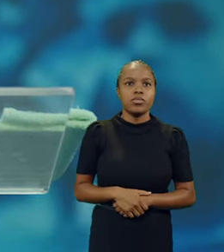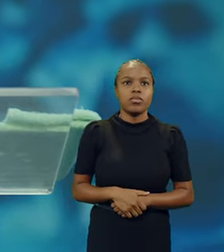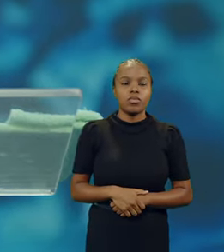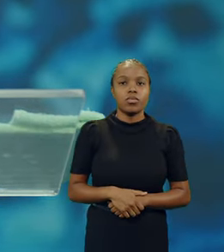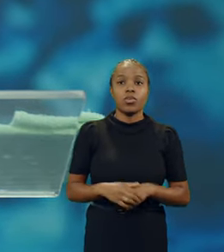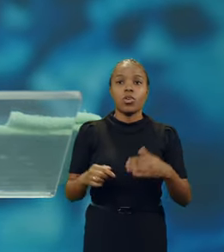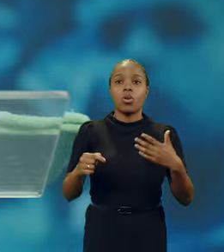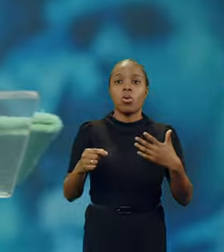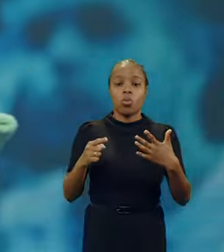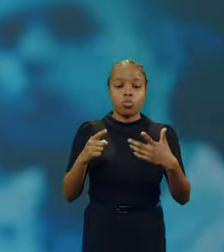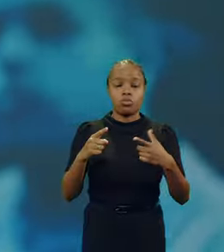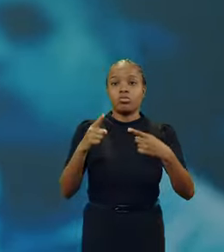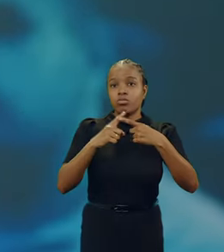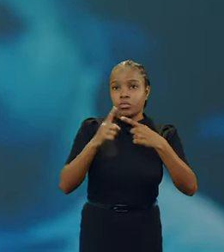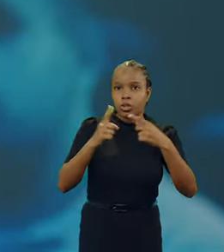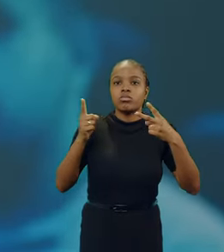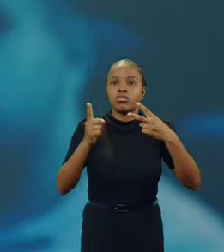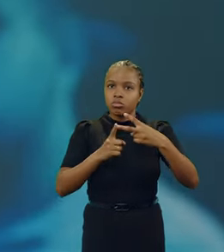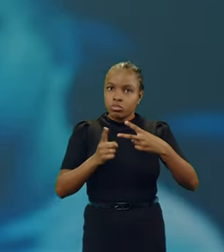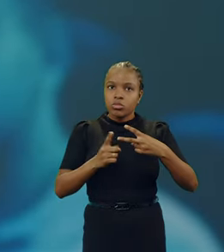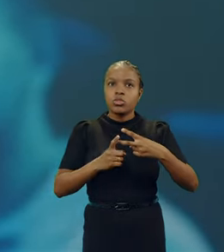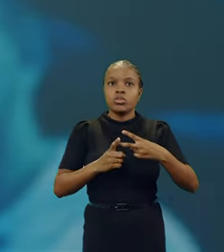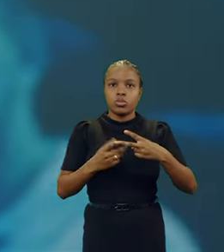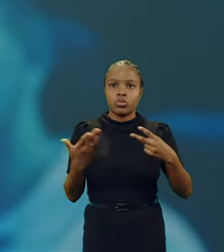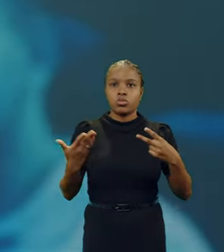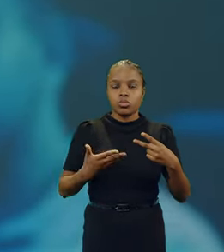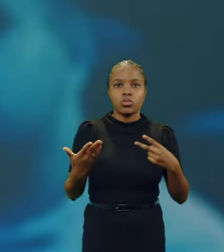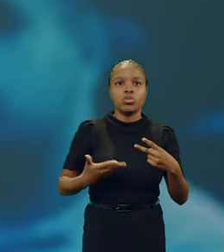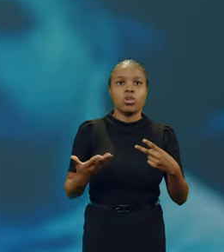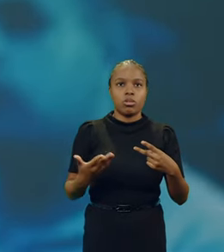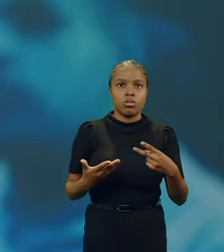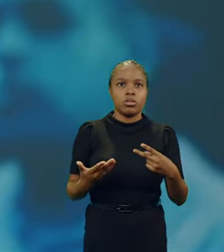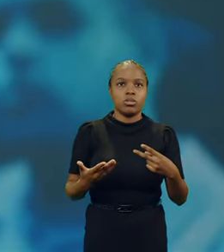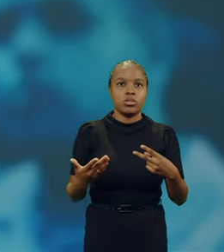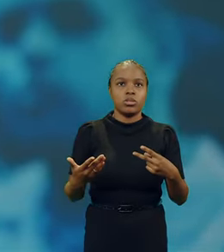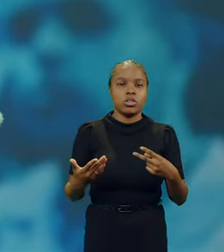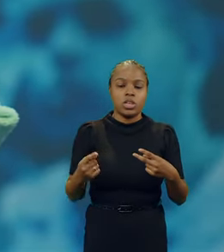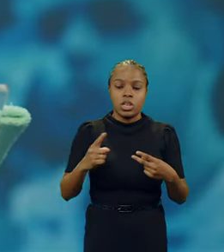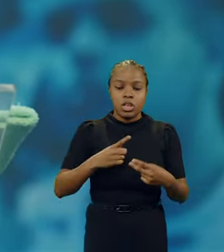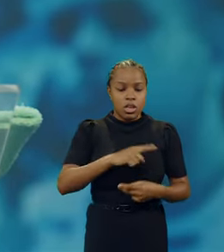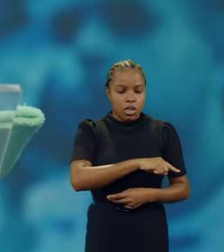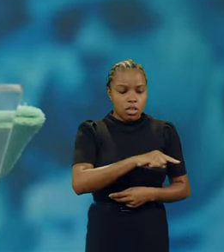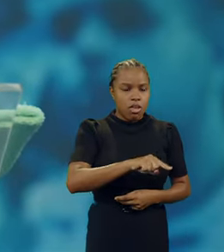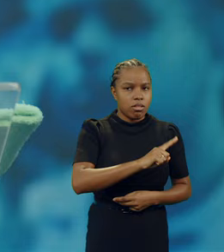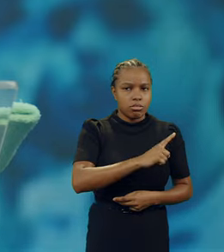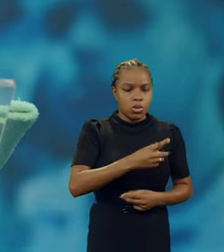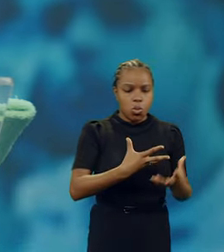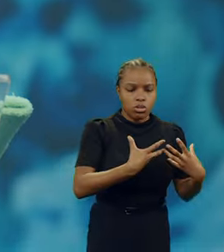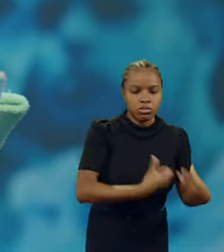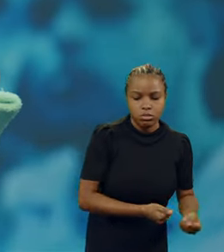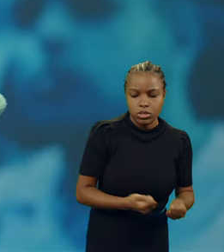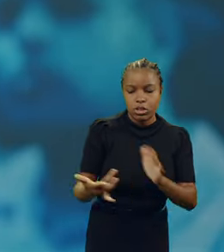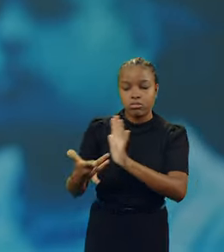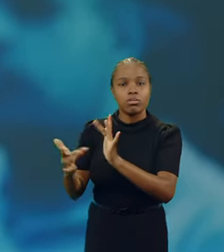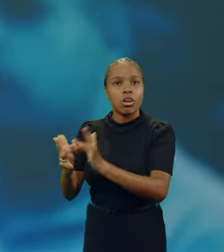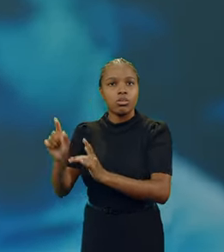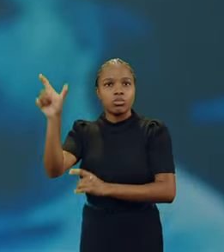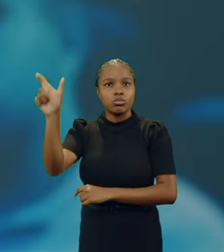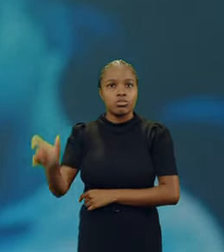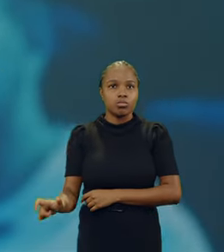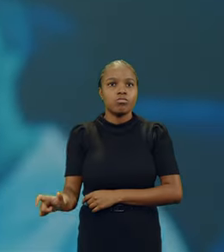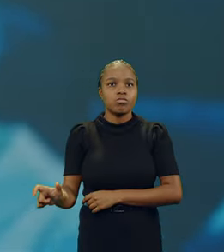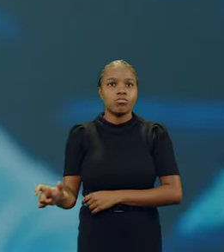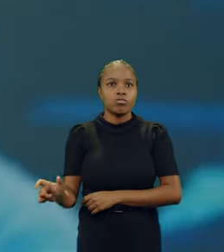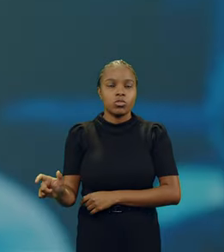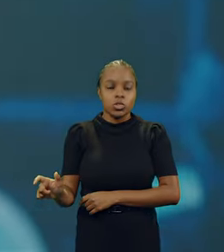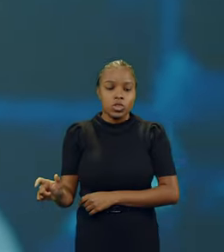Segundo fato, porque eles não receberam o rei messiânico com o seu reino. Eles esperavam por